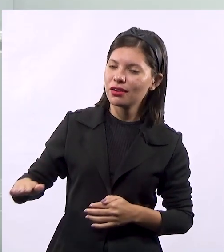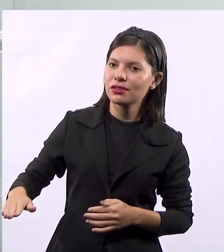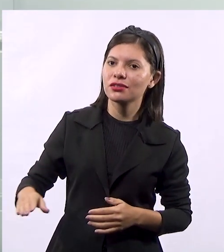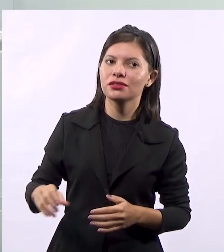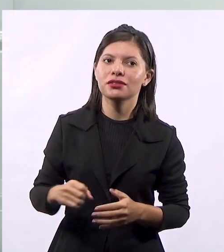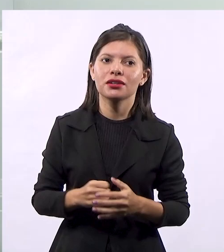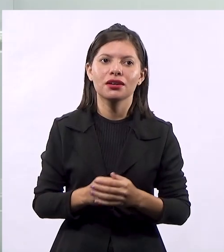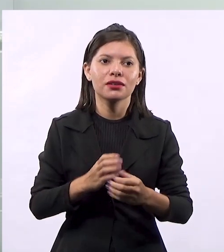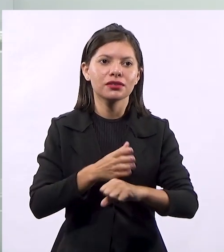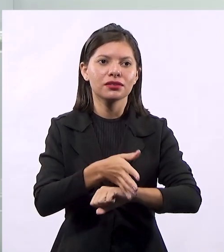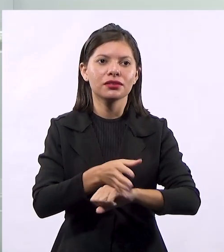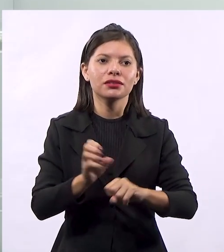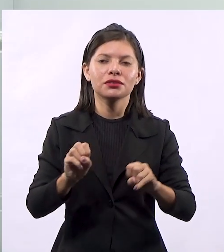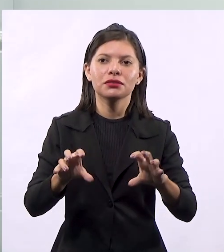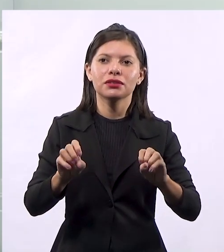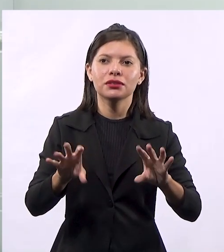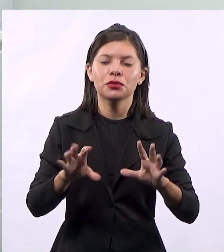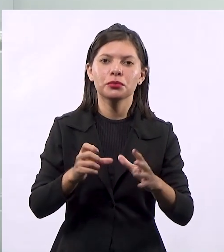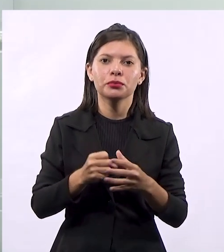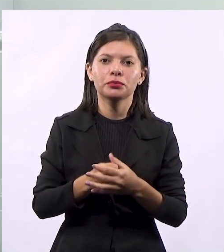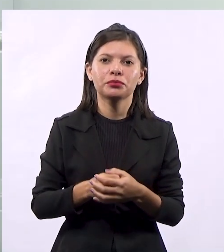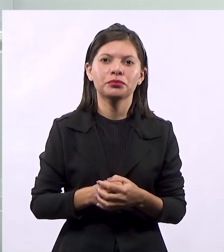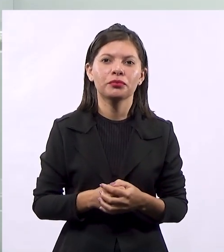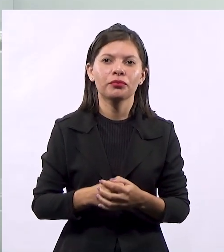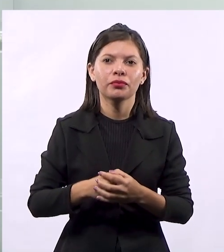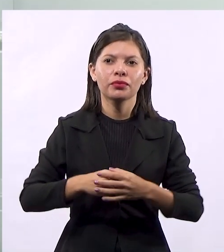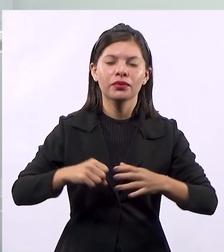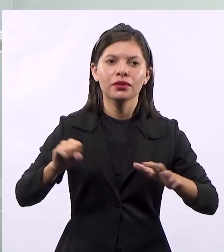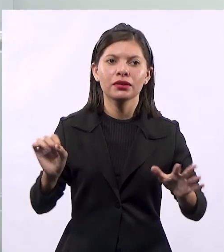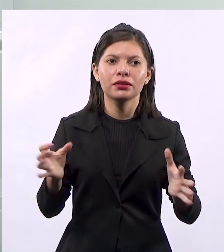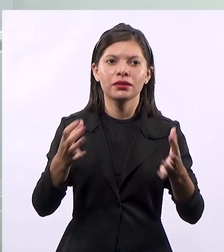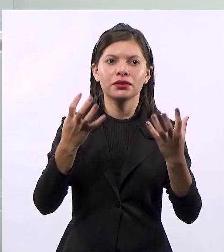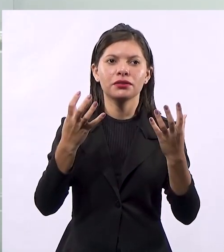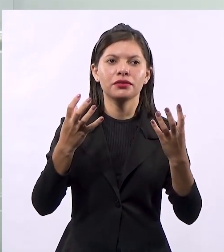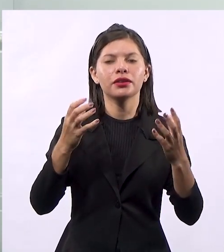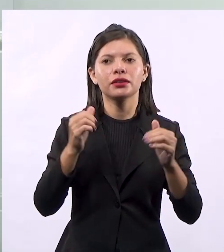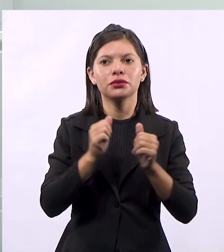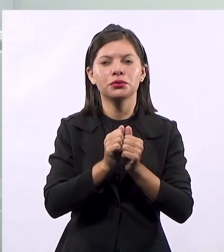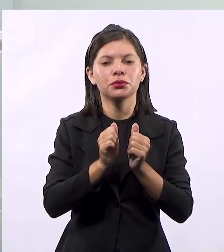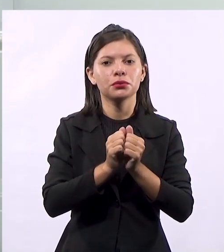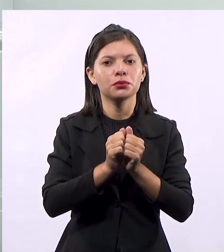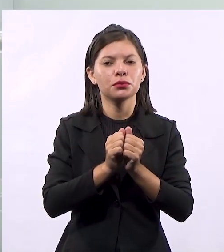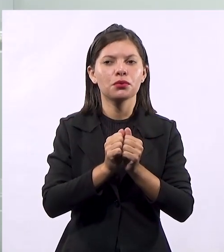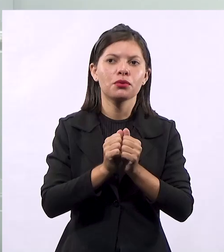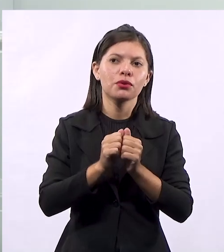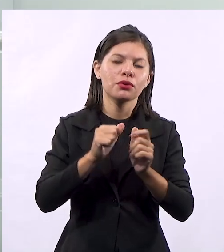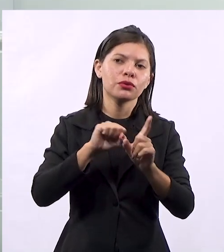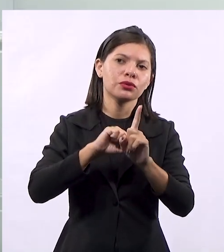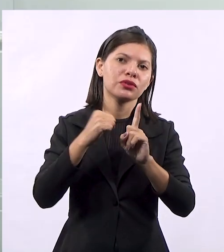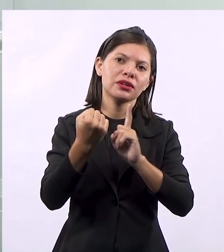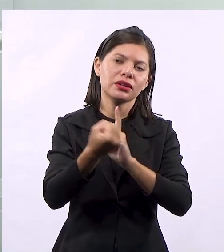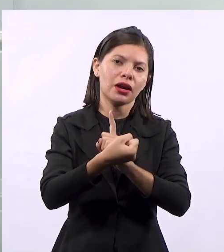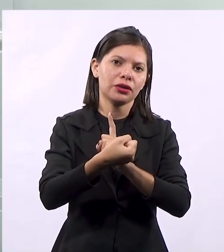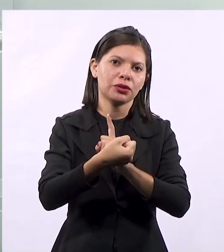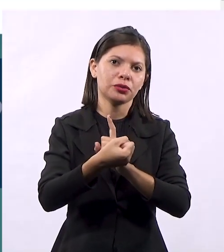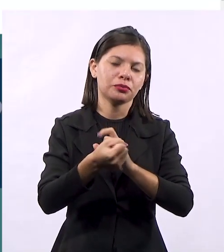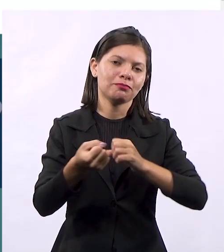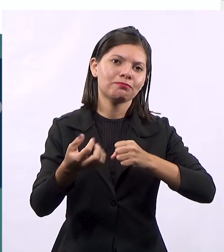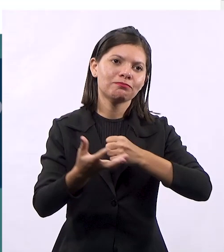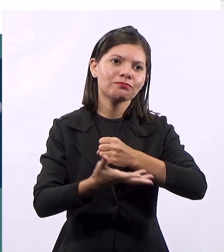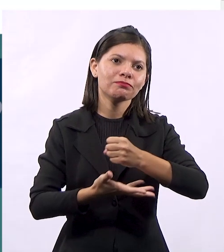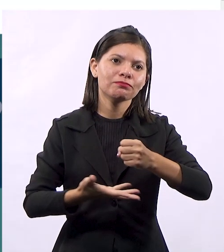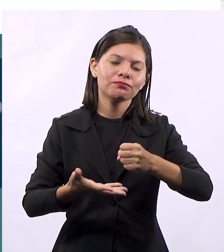ação articulada. A família tem que conduzir a criança ao processo de educação. E